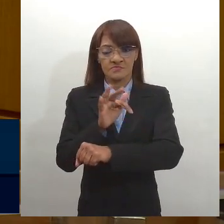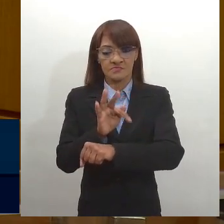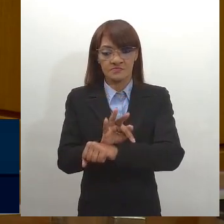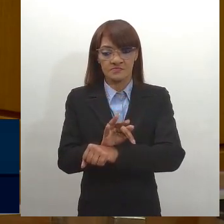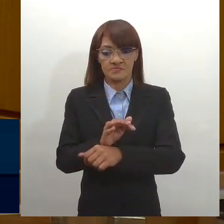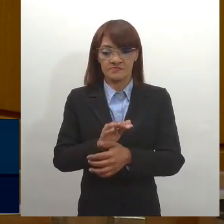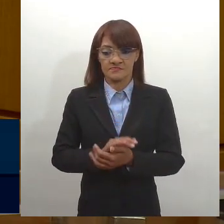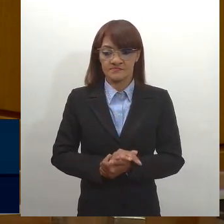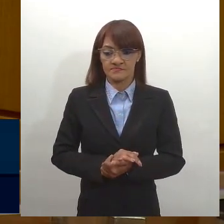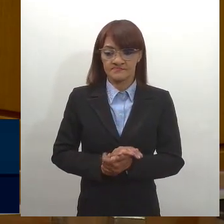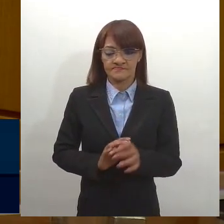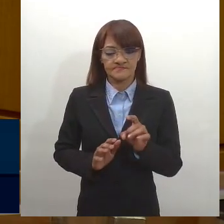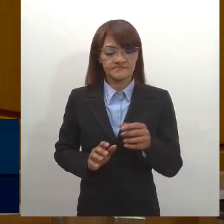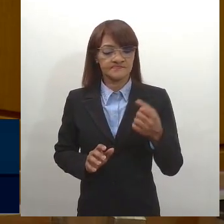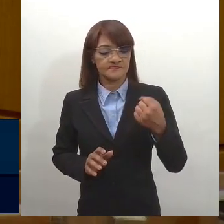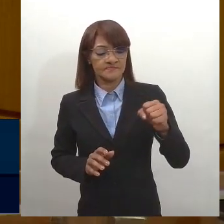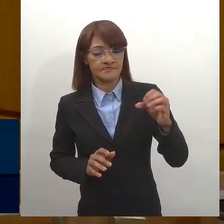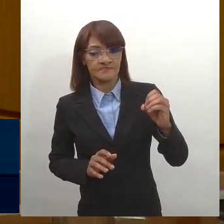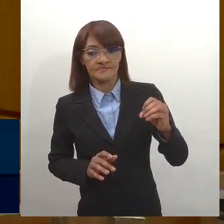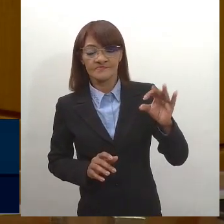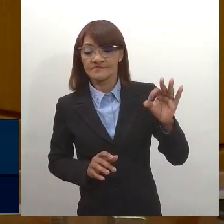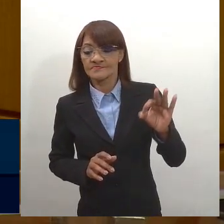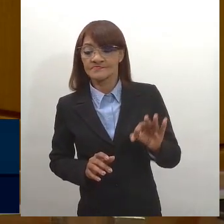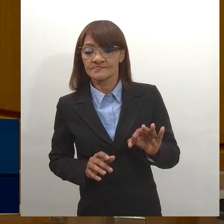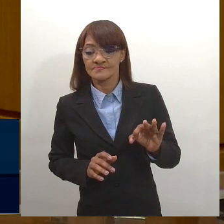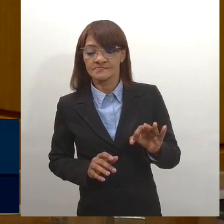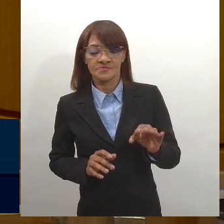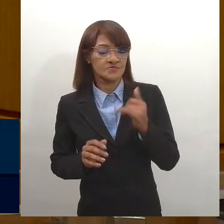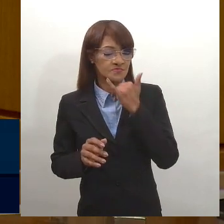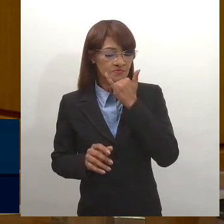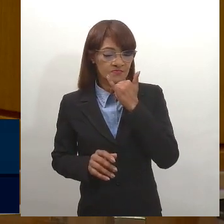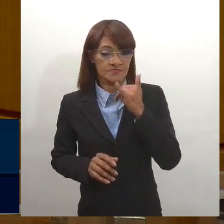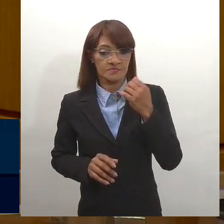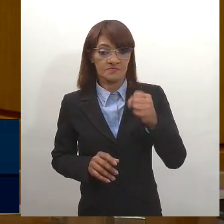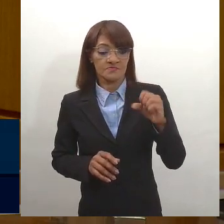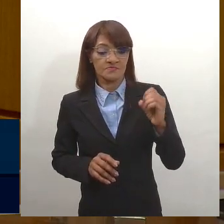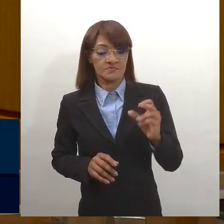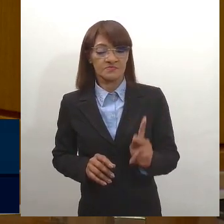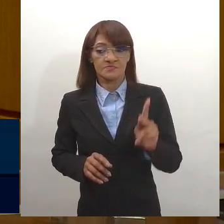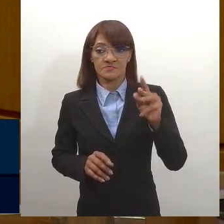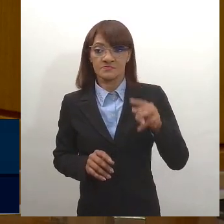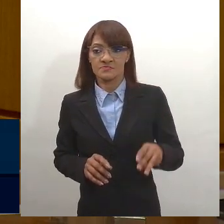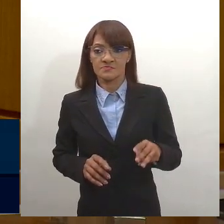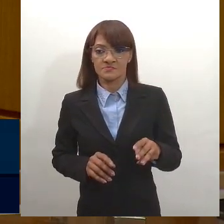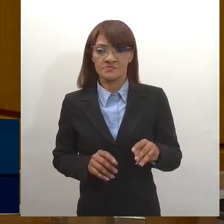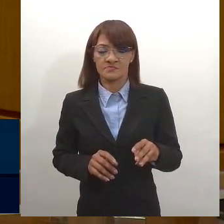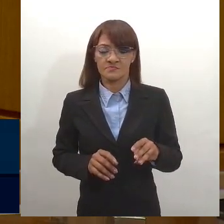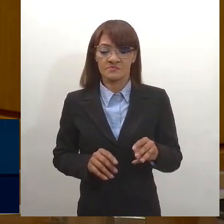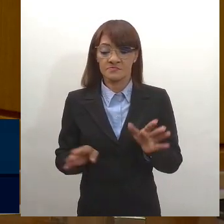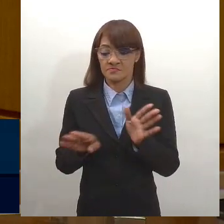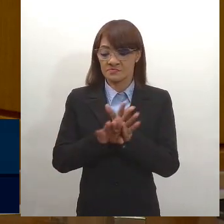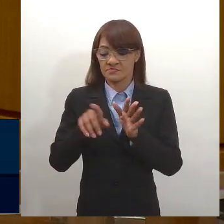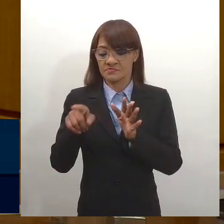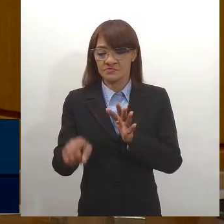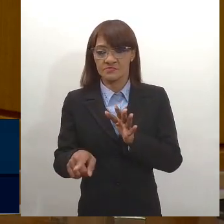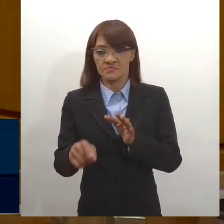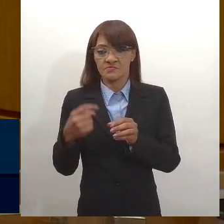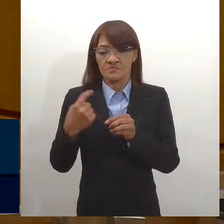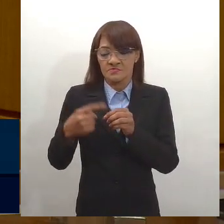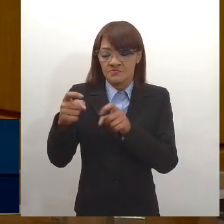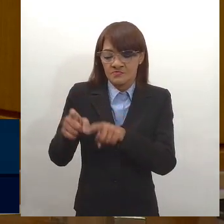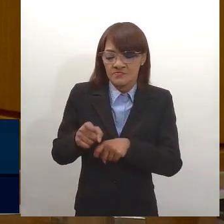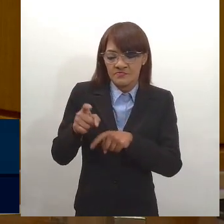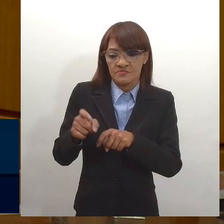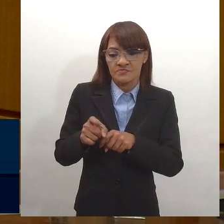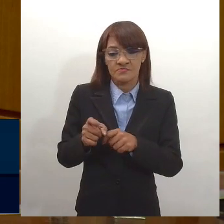São Francisco, para a cidade do sertão que estiver mais distante. Outras estão às margens do São Francisco, a 10 quilômetros